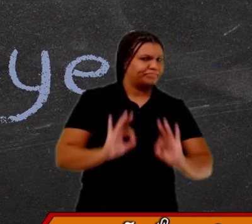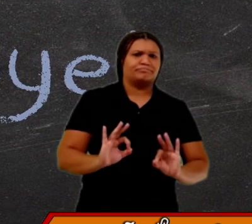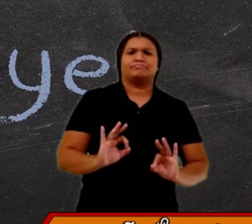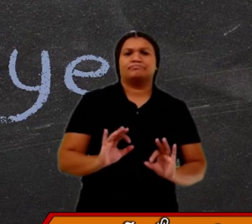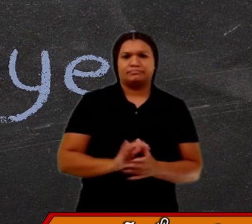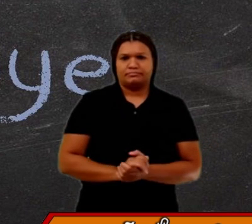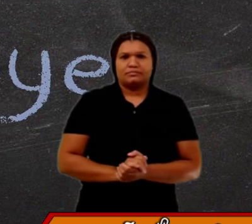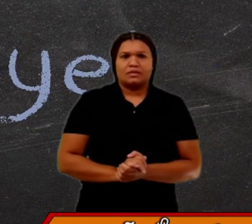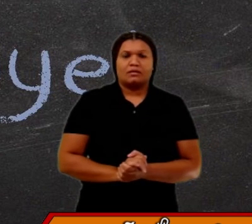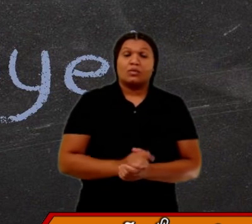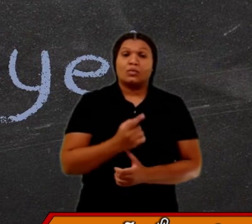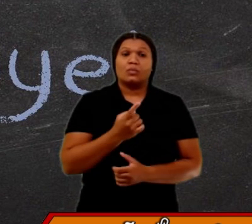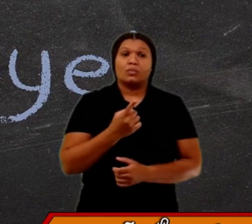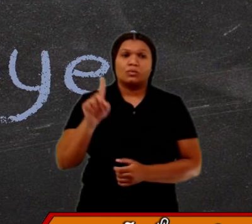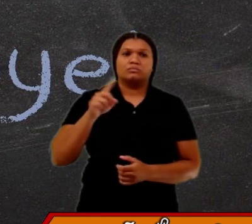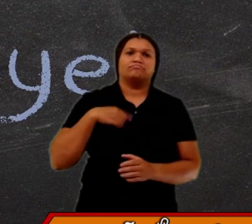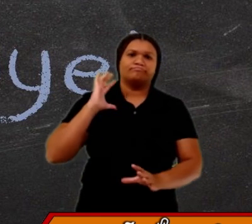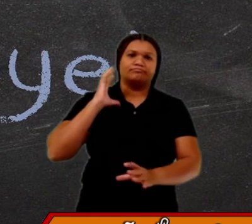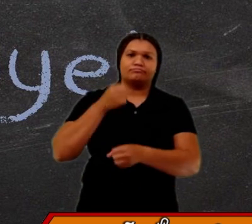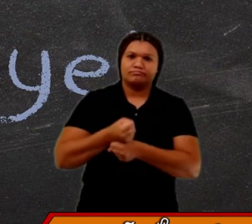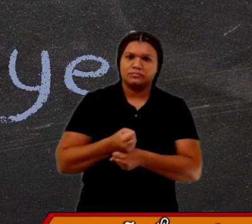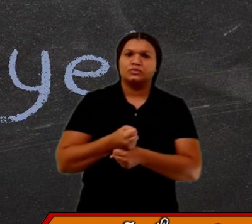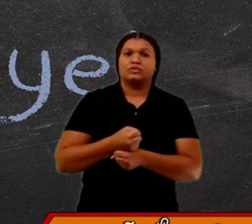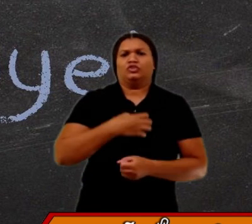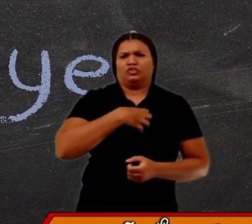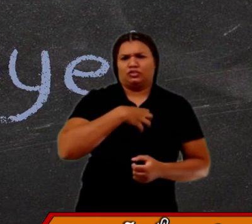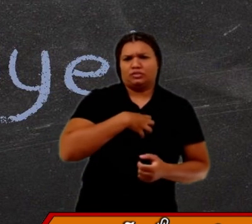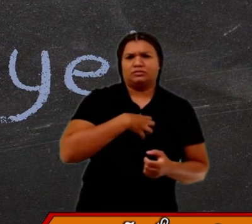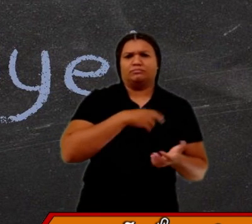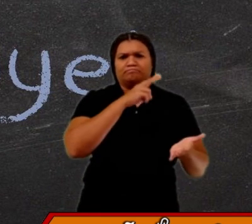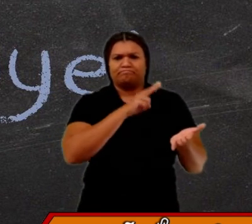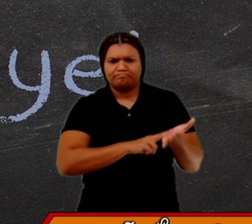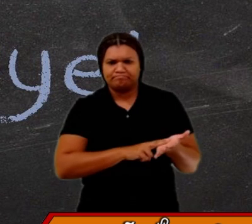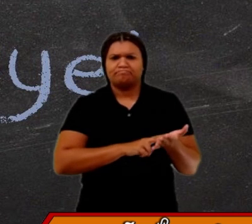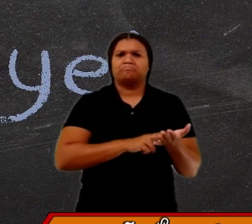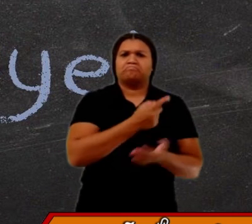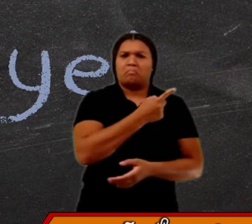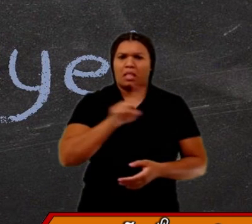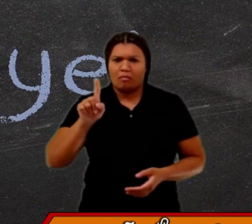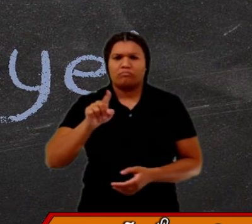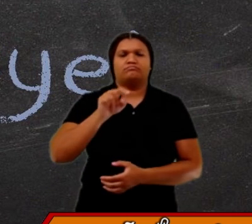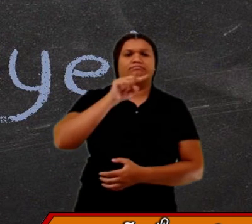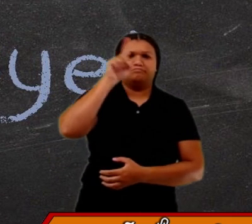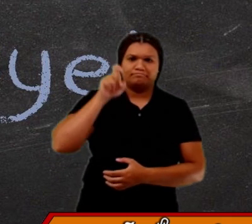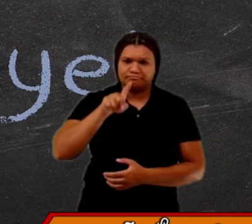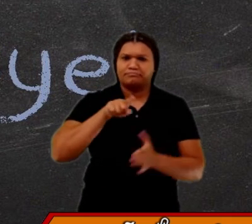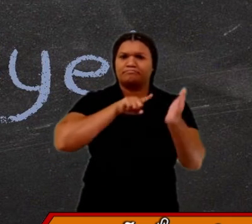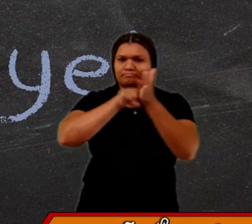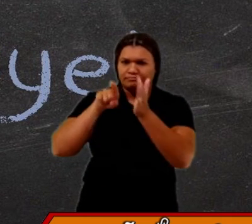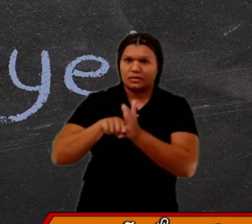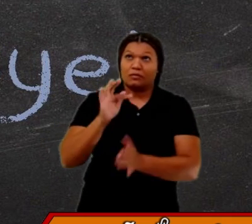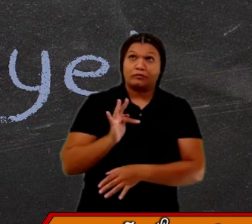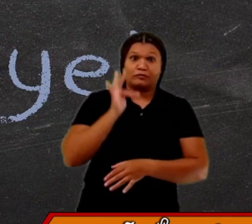aí por fim nós nós revisamos as forma e ativas negativas e interrogativas relacionados ao